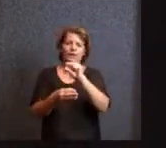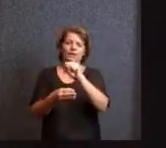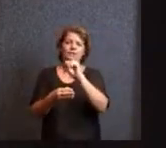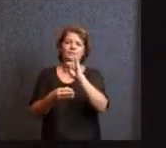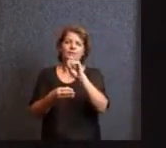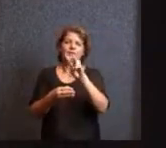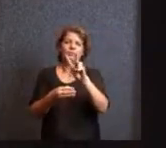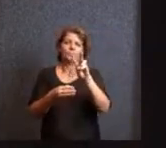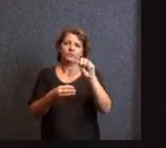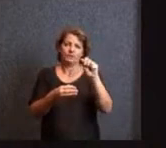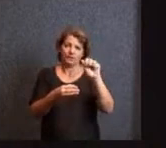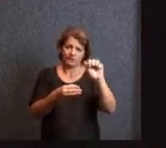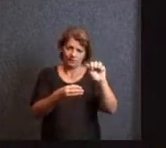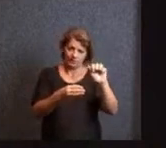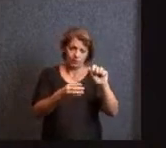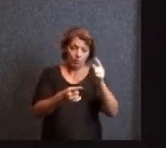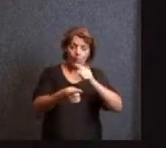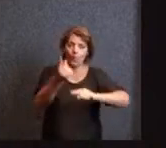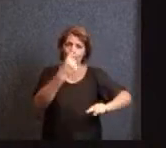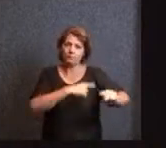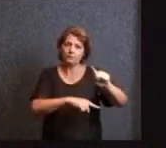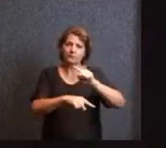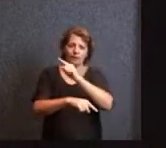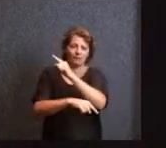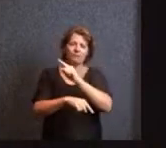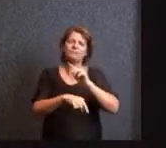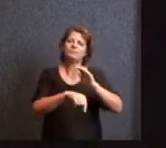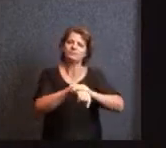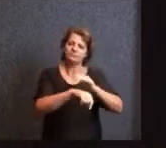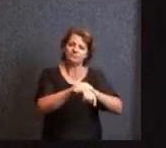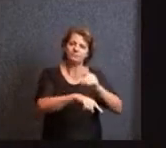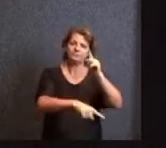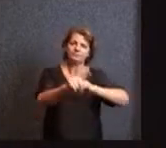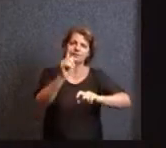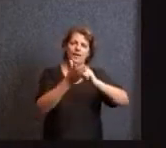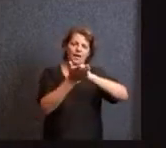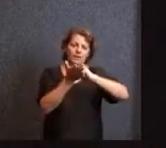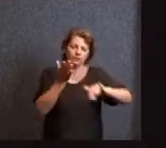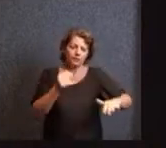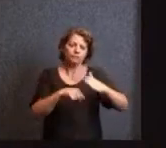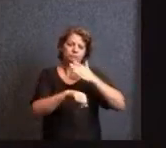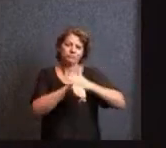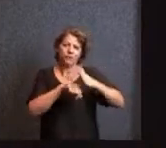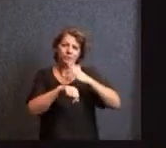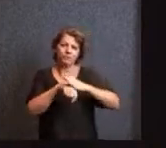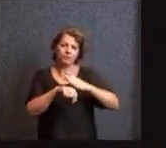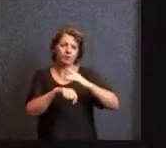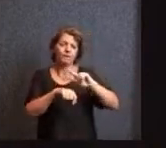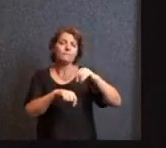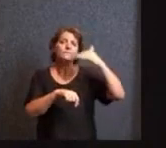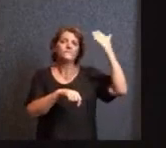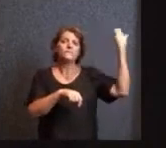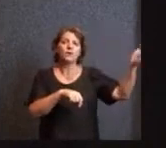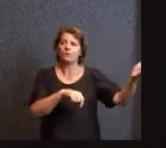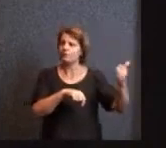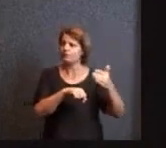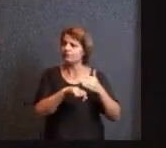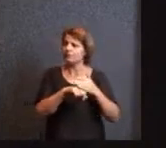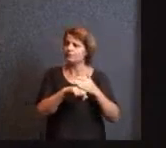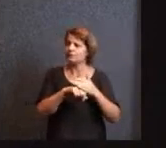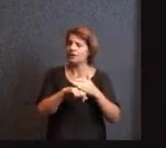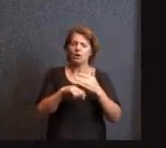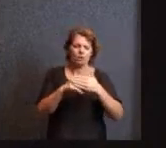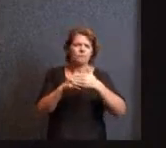terão atividades de formação, eles terão atividades de treinamento fora daqui, agora na